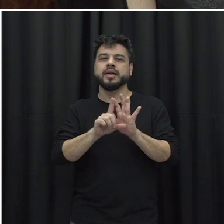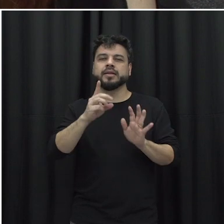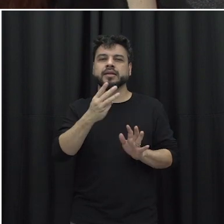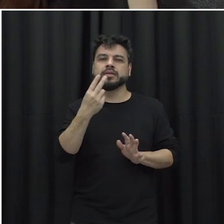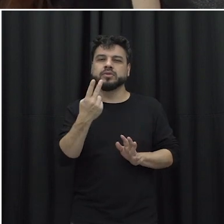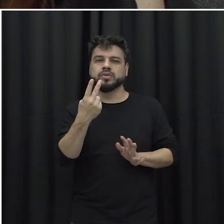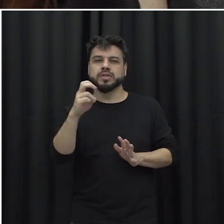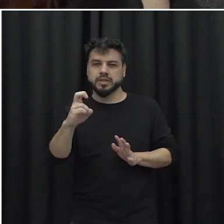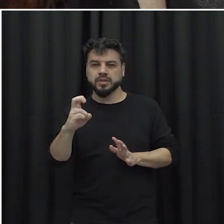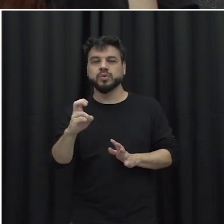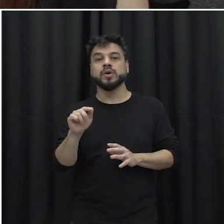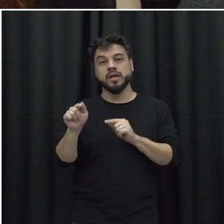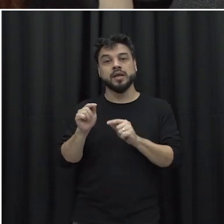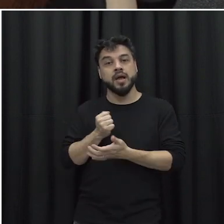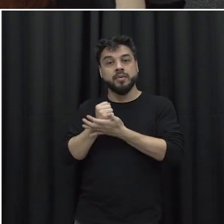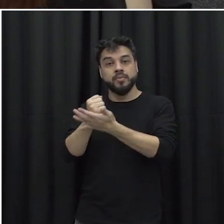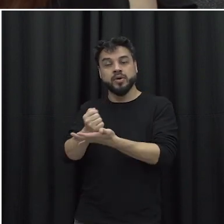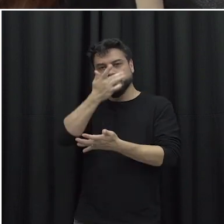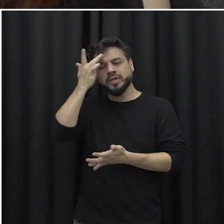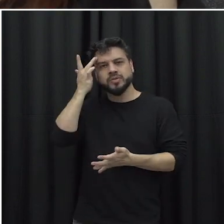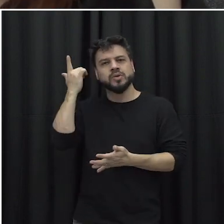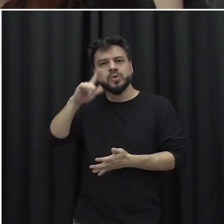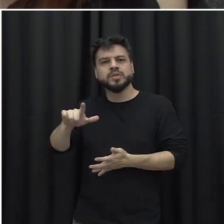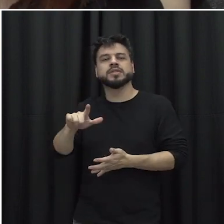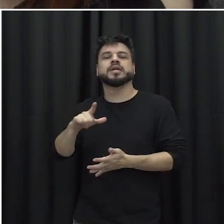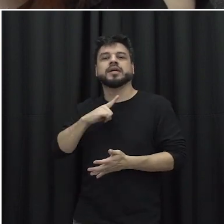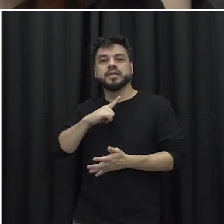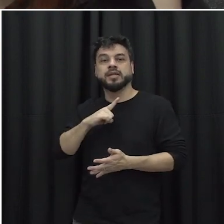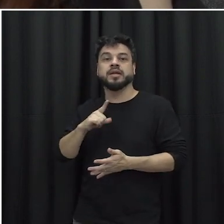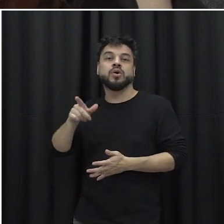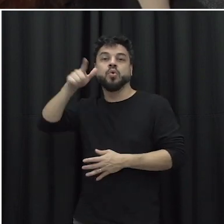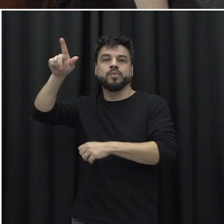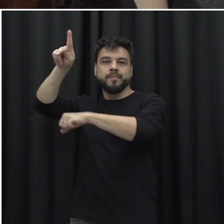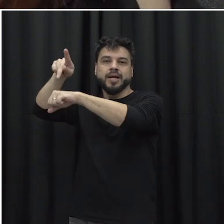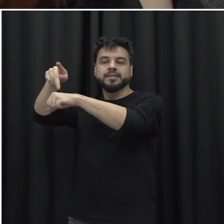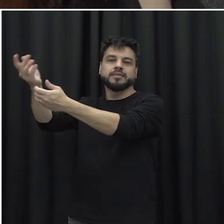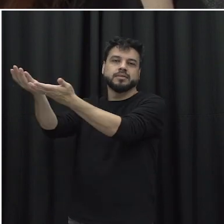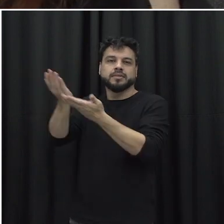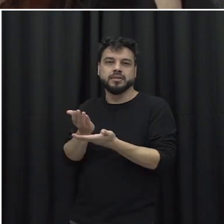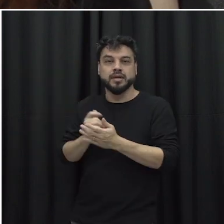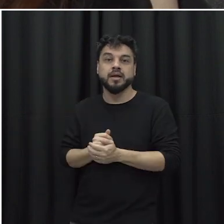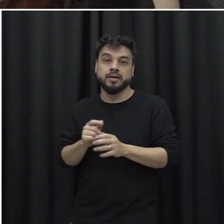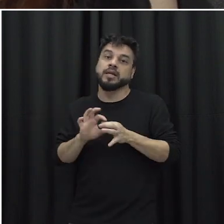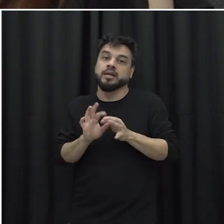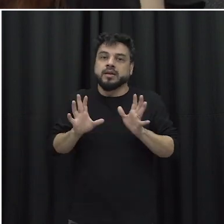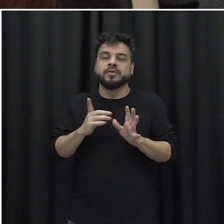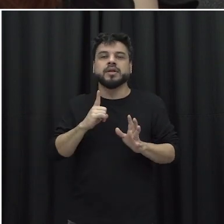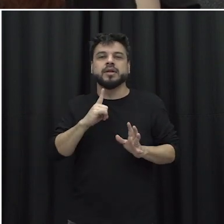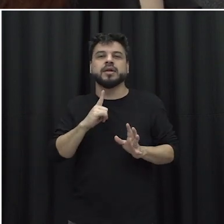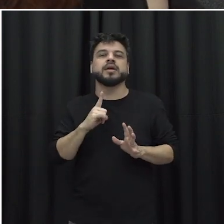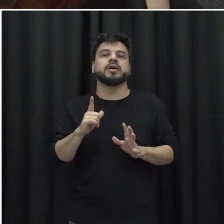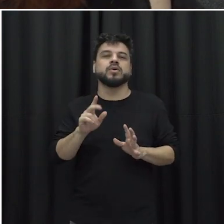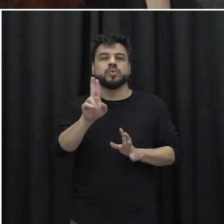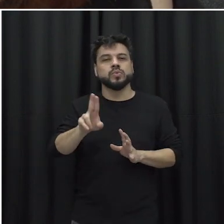335, que dá um apoio para que o paciente consiga obter através de importação mesmo, né? Então, através dessa permissão de